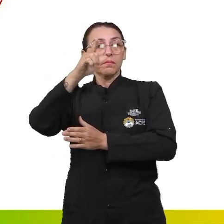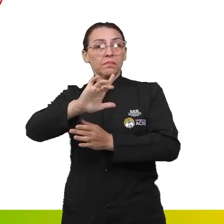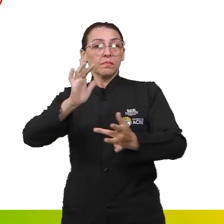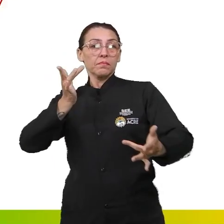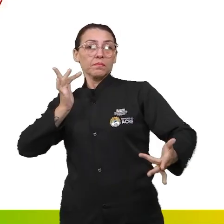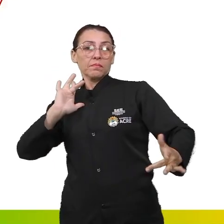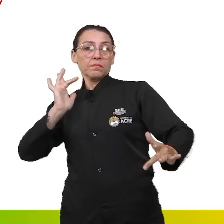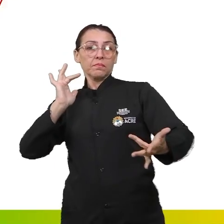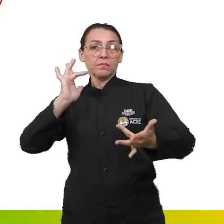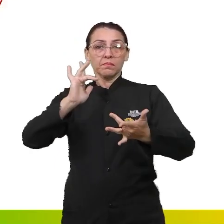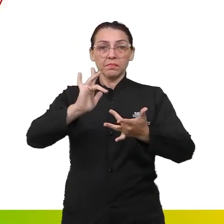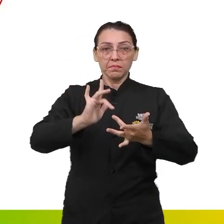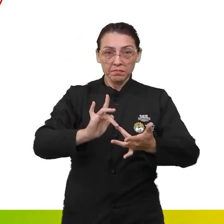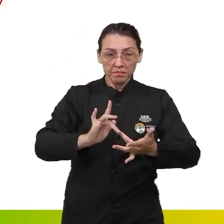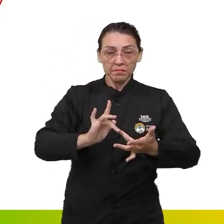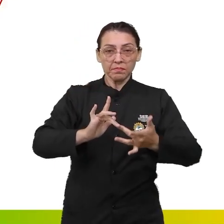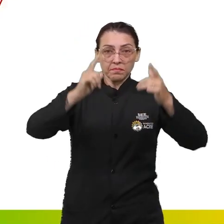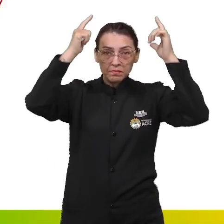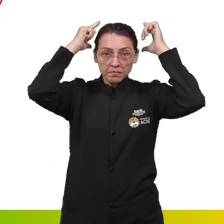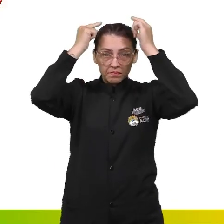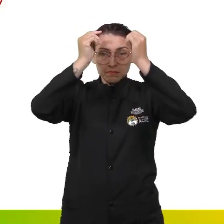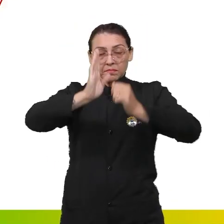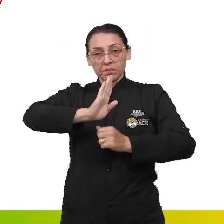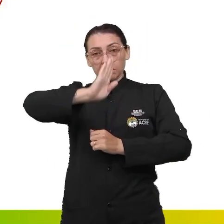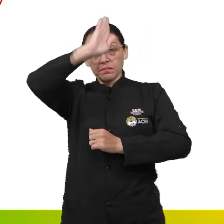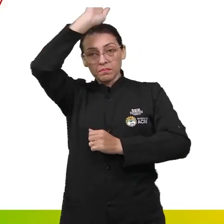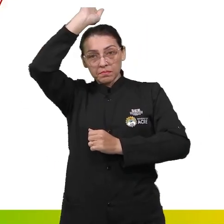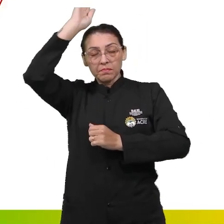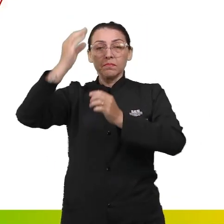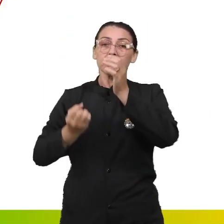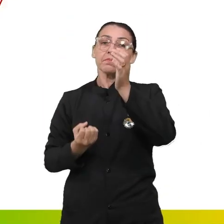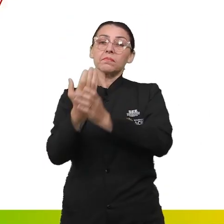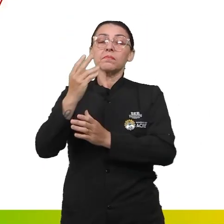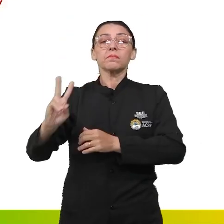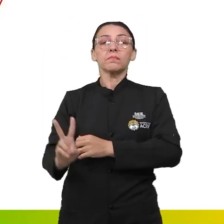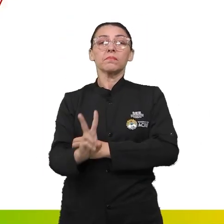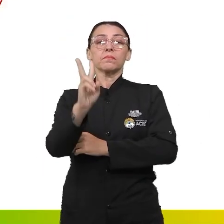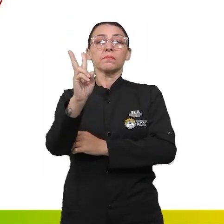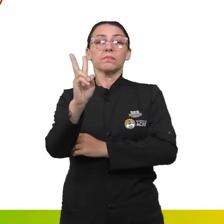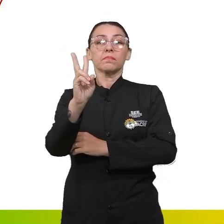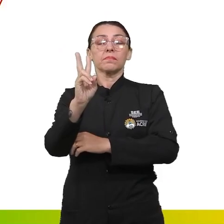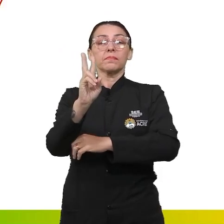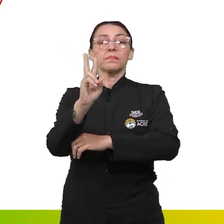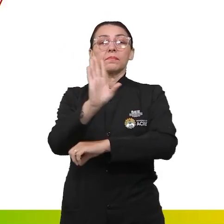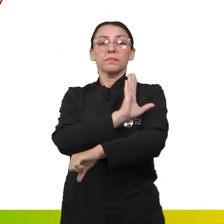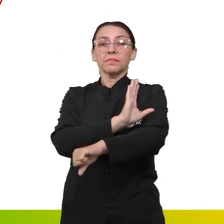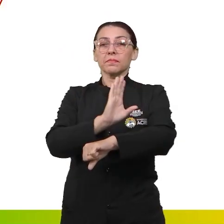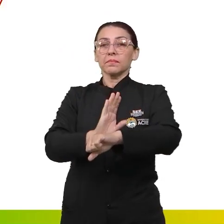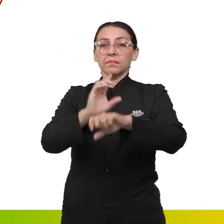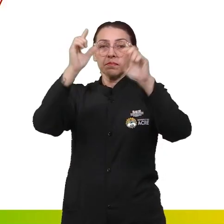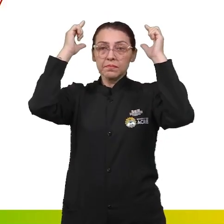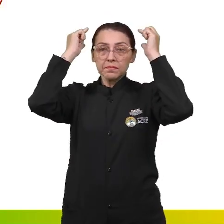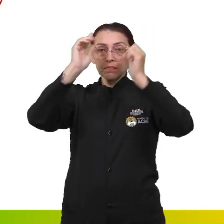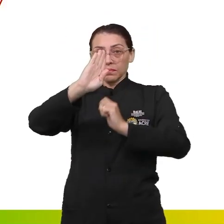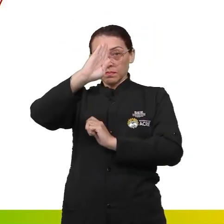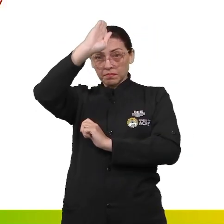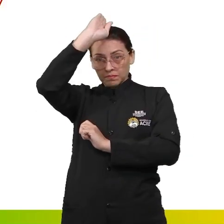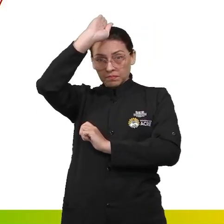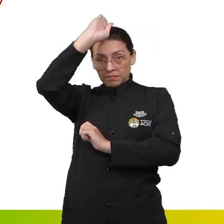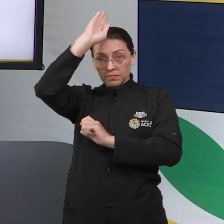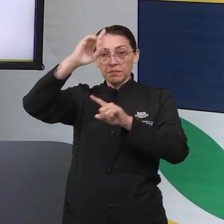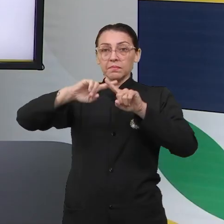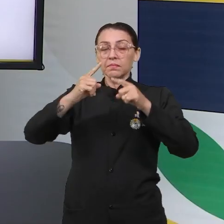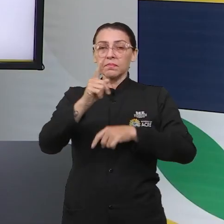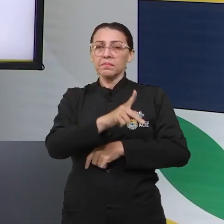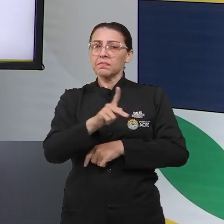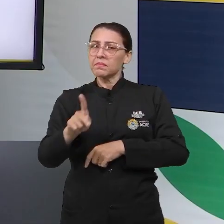classicismo grego e romano. Está renascendo os valores culturais gregos e romanos. Mas, professor,